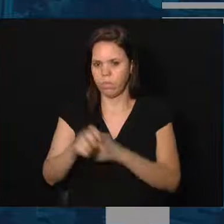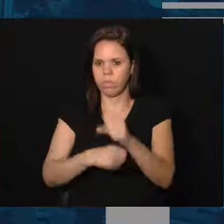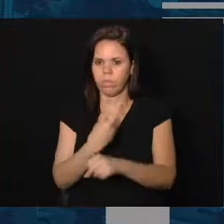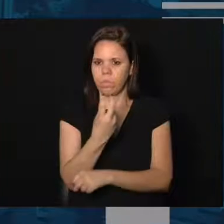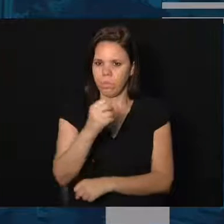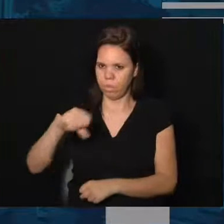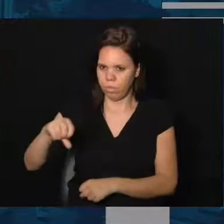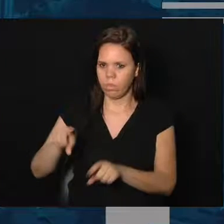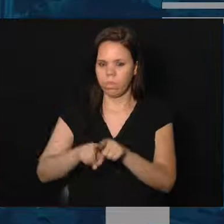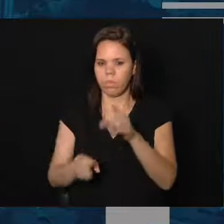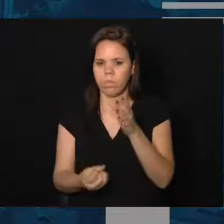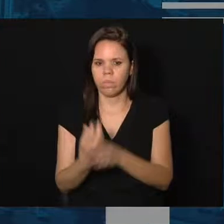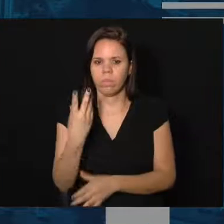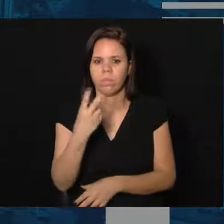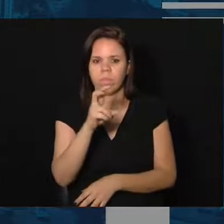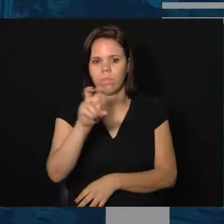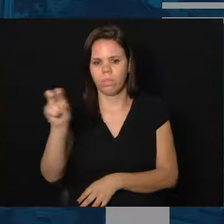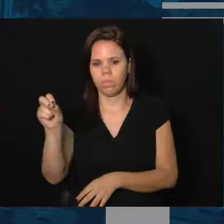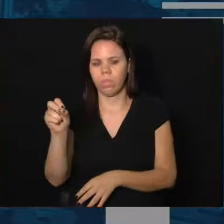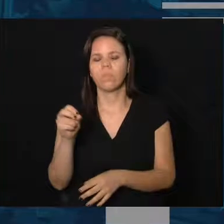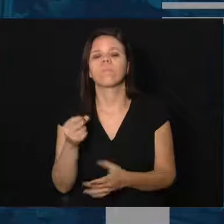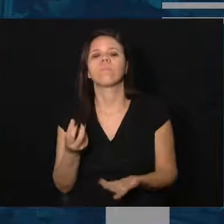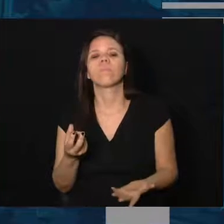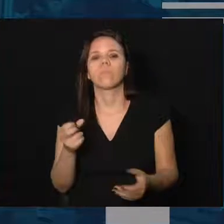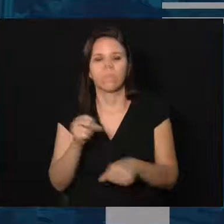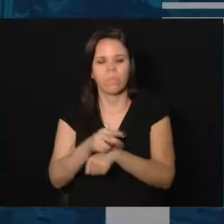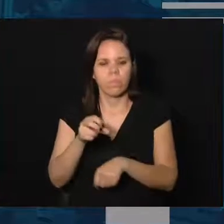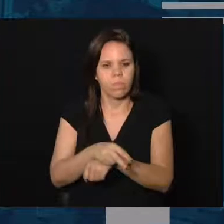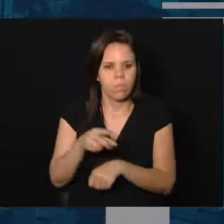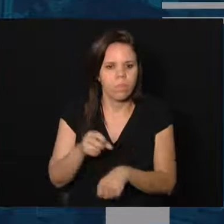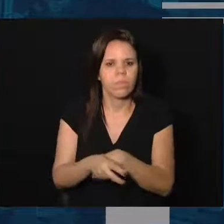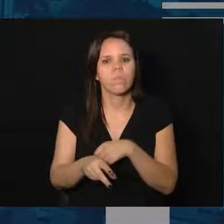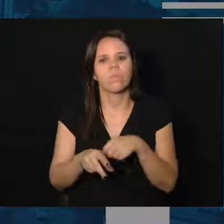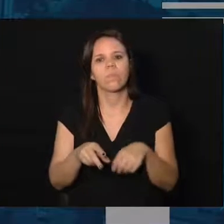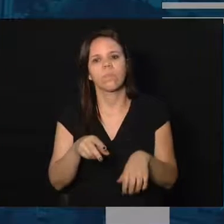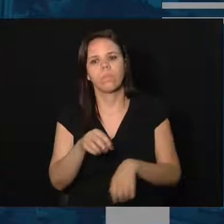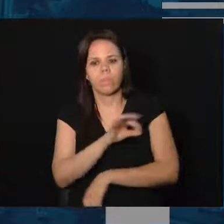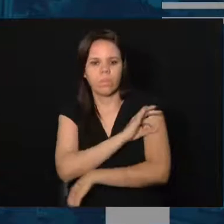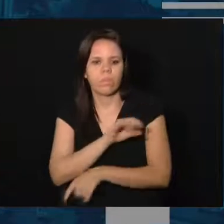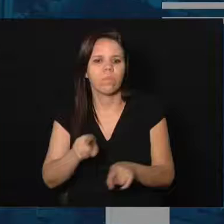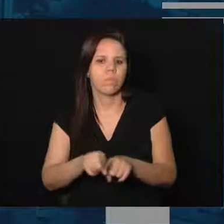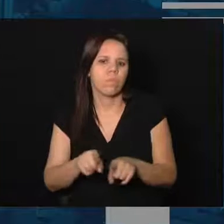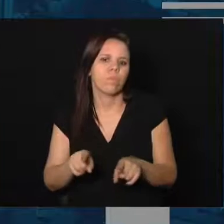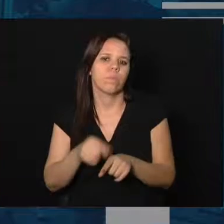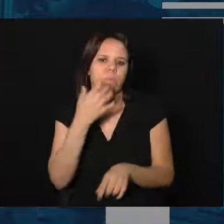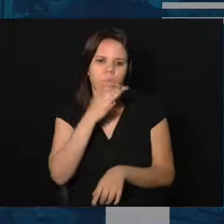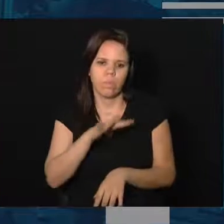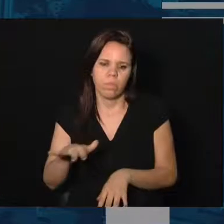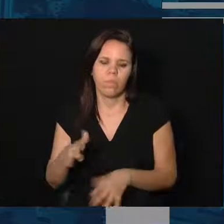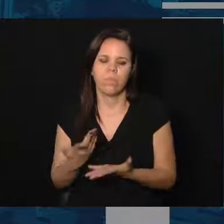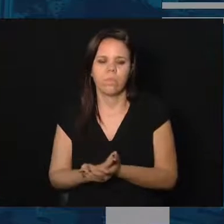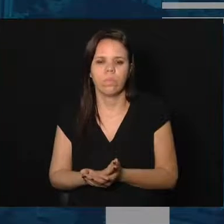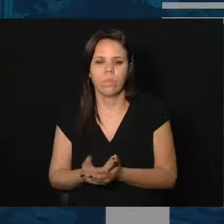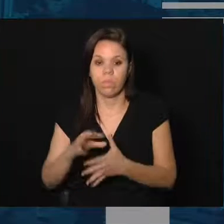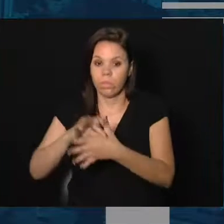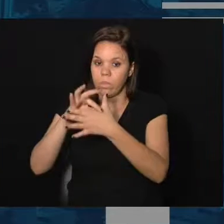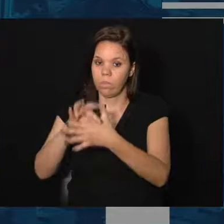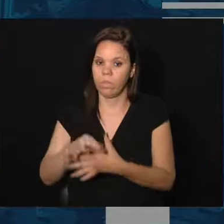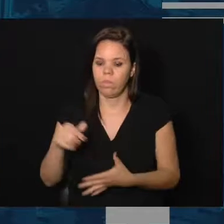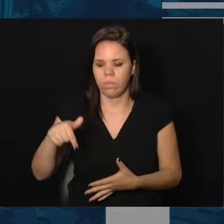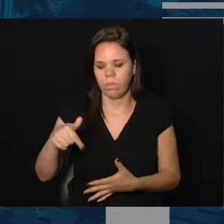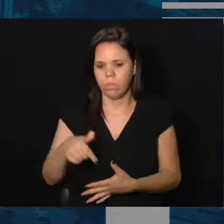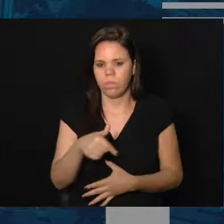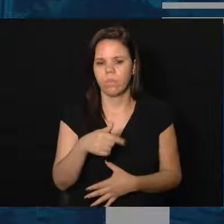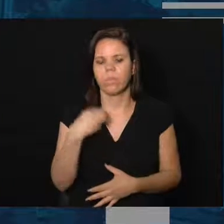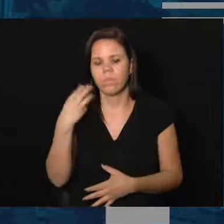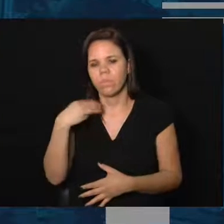da criação de 500 cargos públicos de agentes de educação infantil. O líder de governo na Câmara,